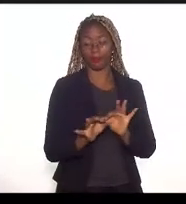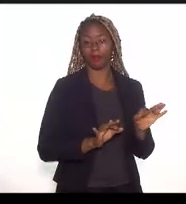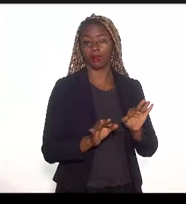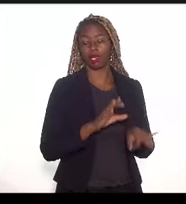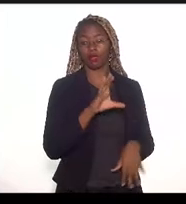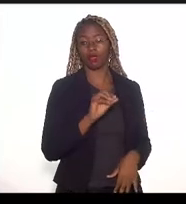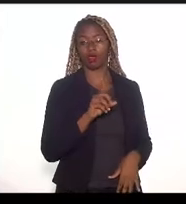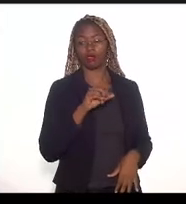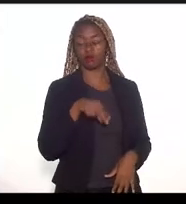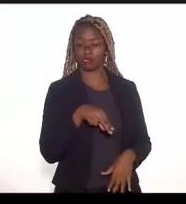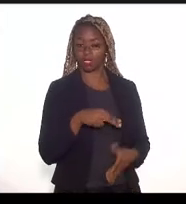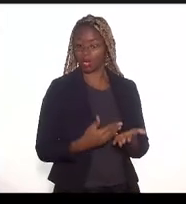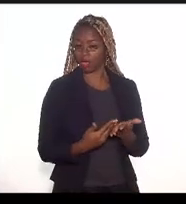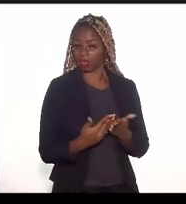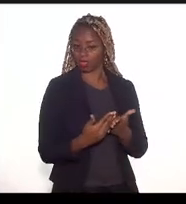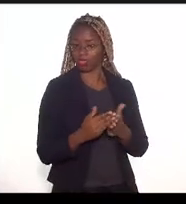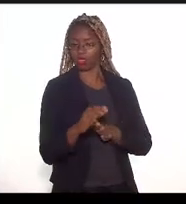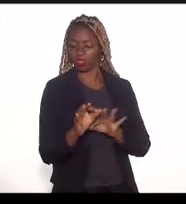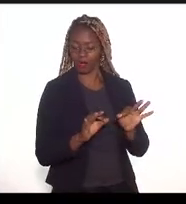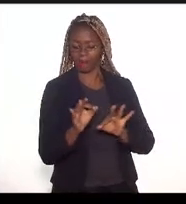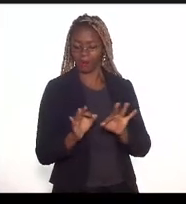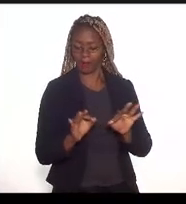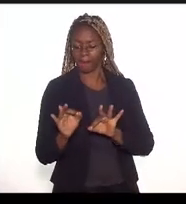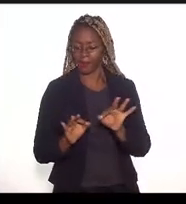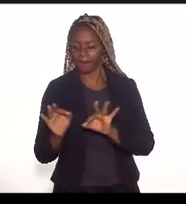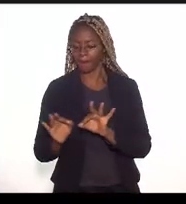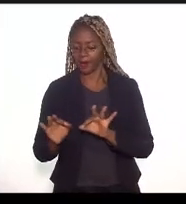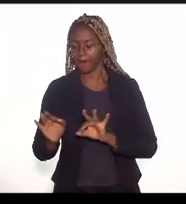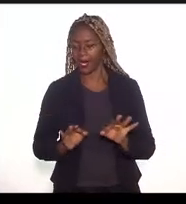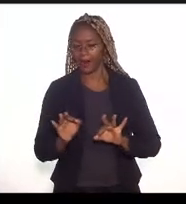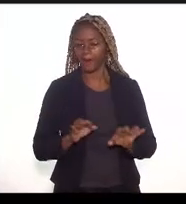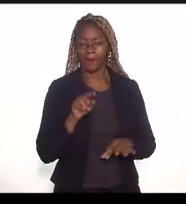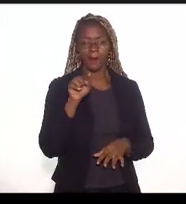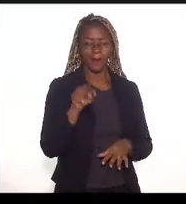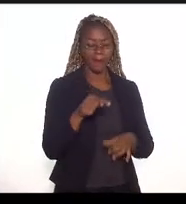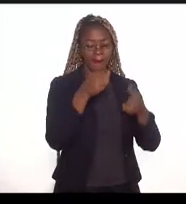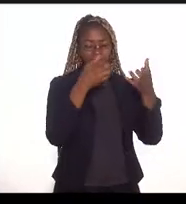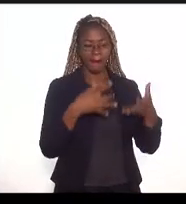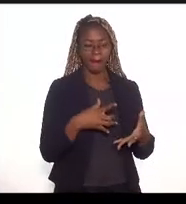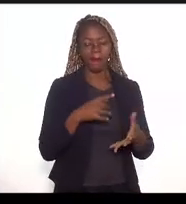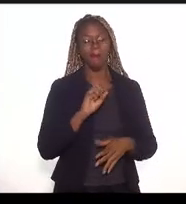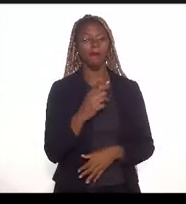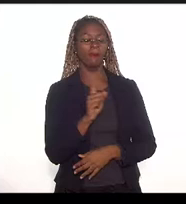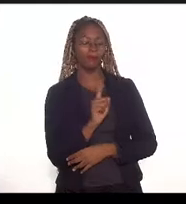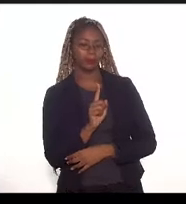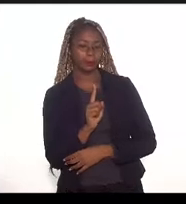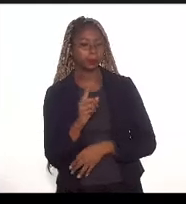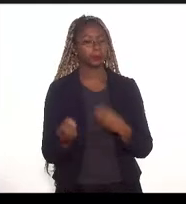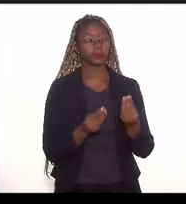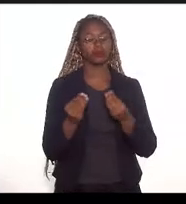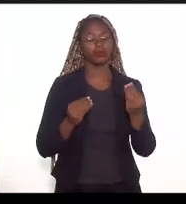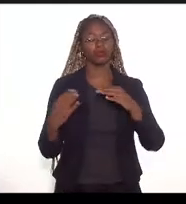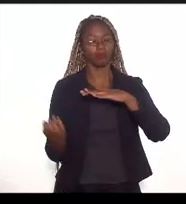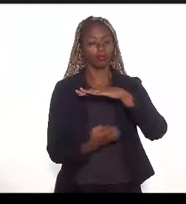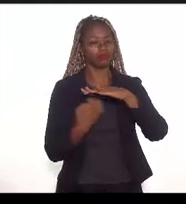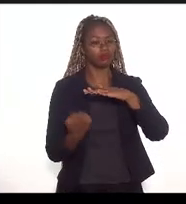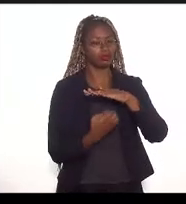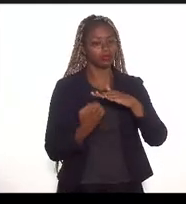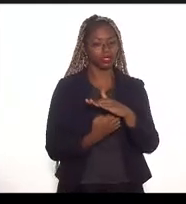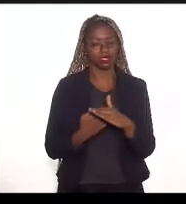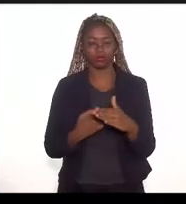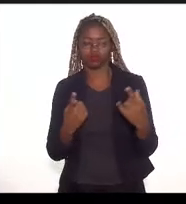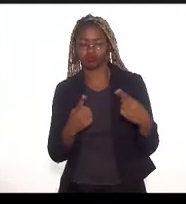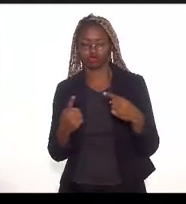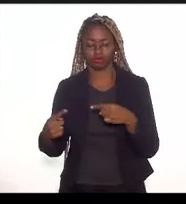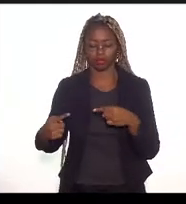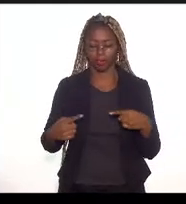e a partir da sua composição, ela define ou não enquadramento da empresa no benefício que está sendo pleiteado.